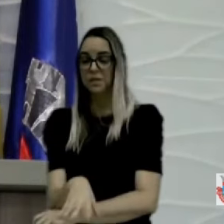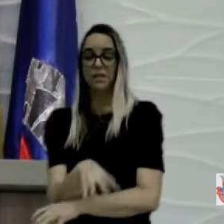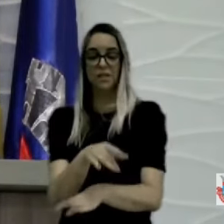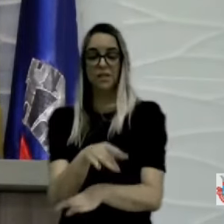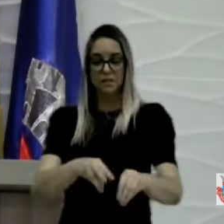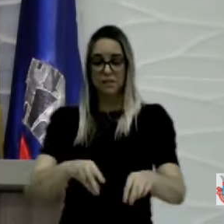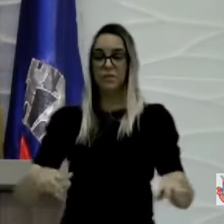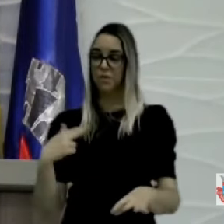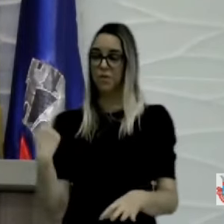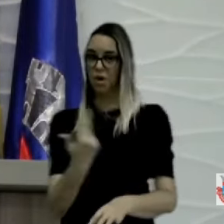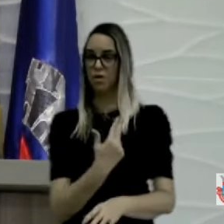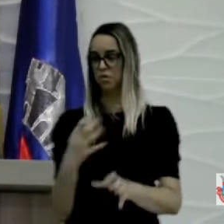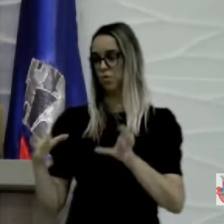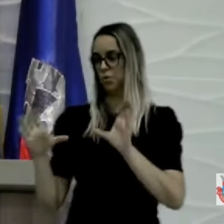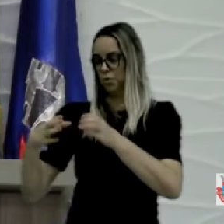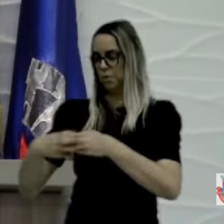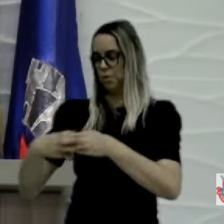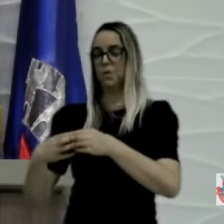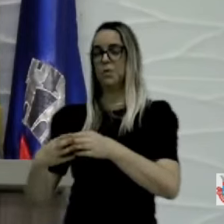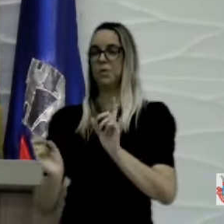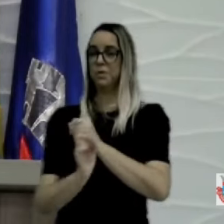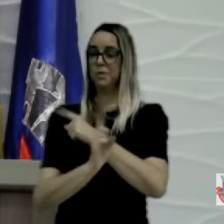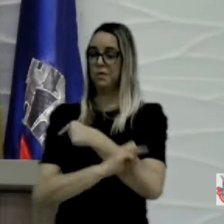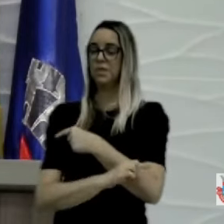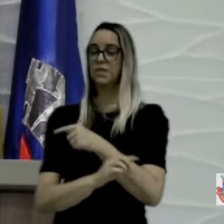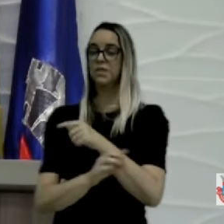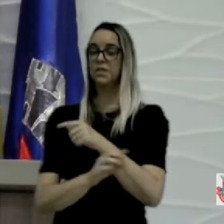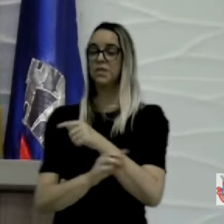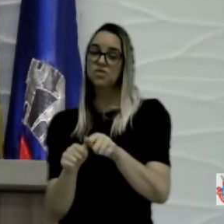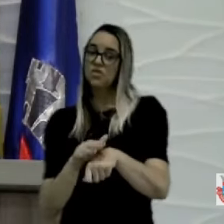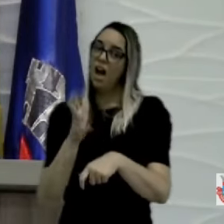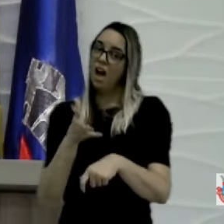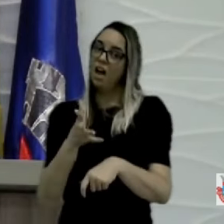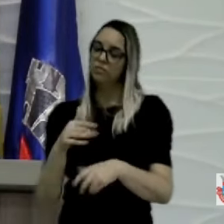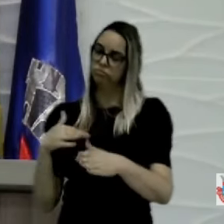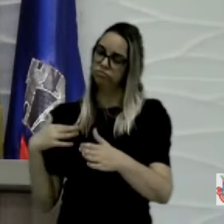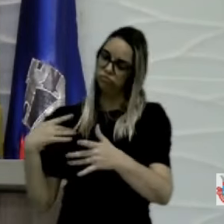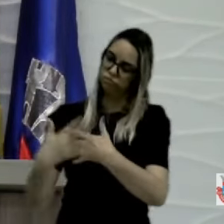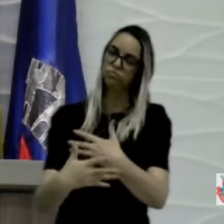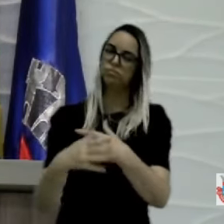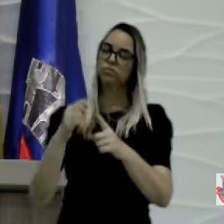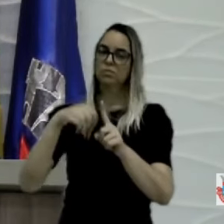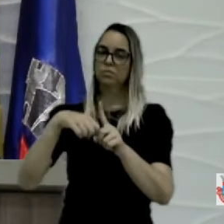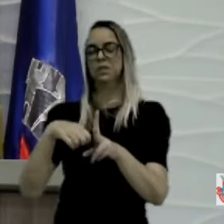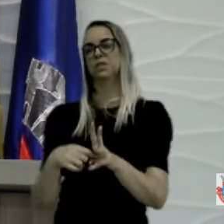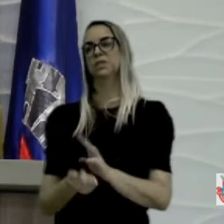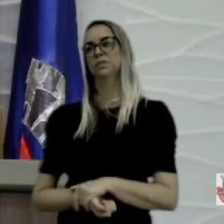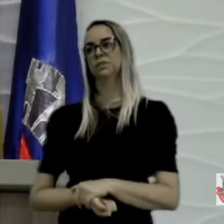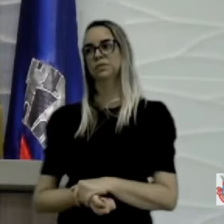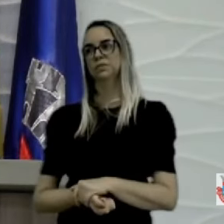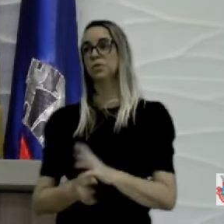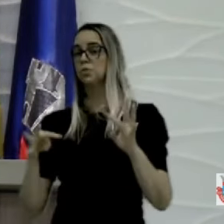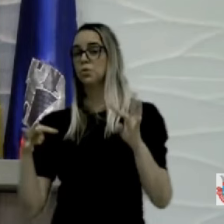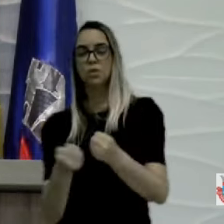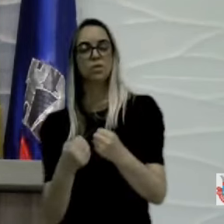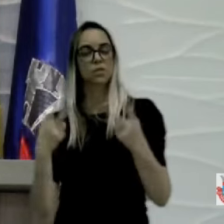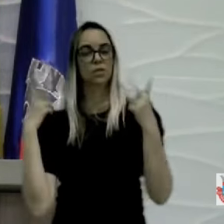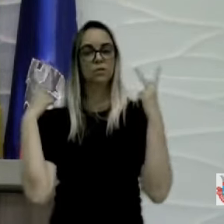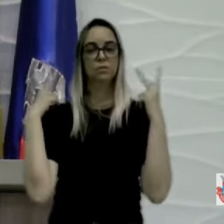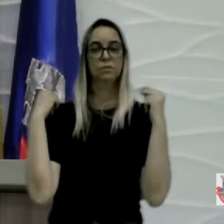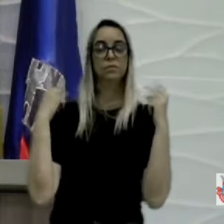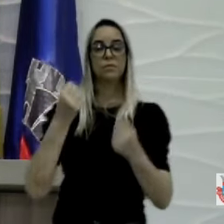vem desenrolando, nós do grupo da oposição em São Bento Nuna, vem fazendo ao longo desses meses. E todos os operadores da máquina também lá